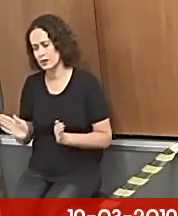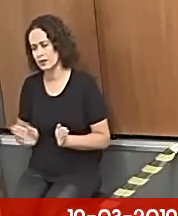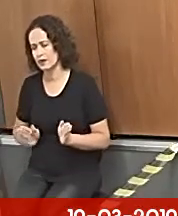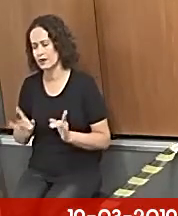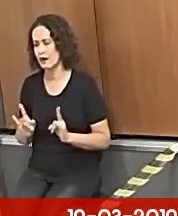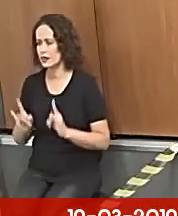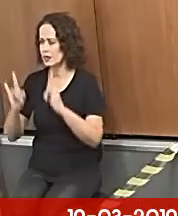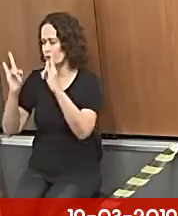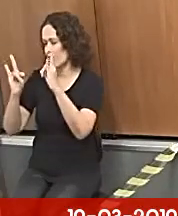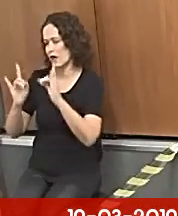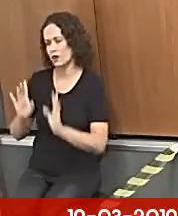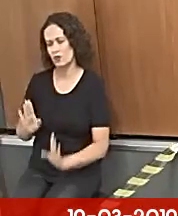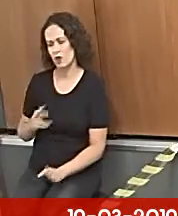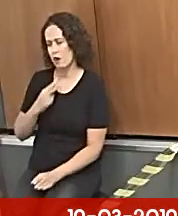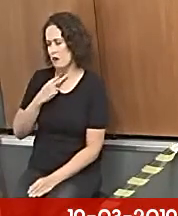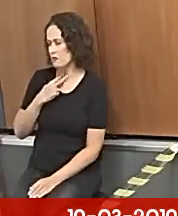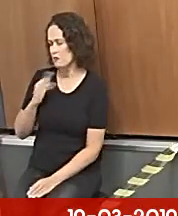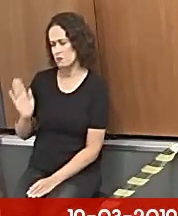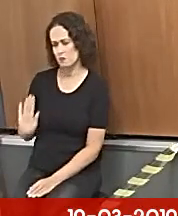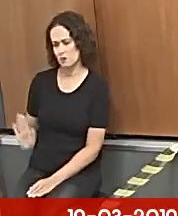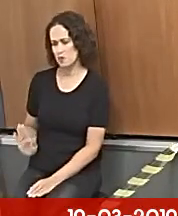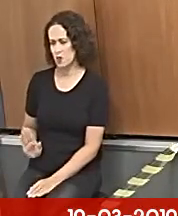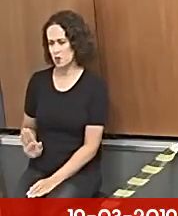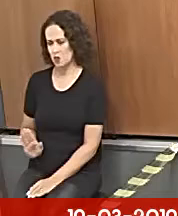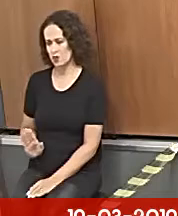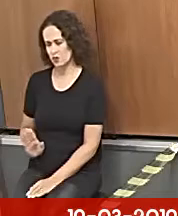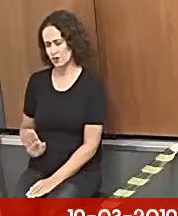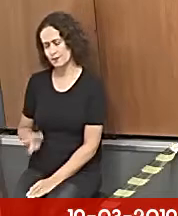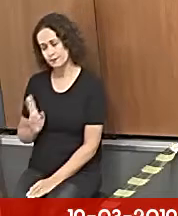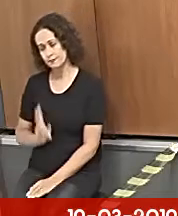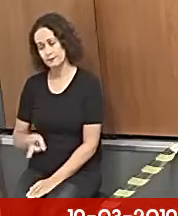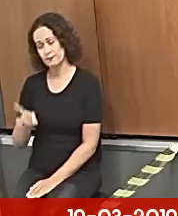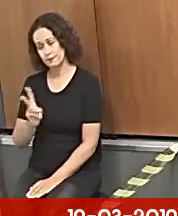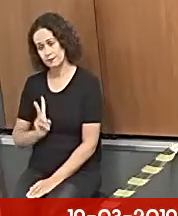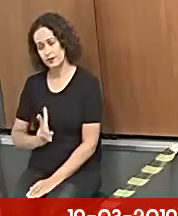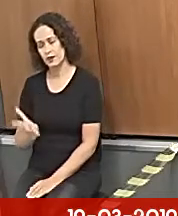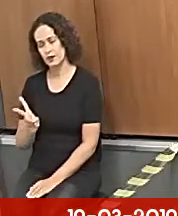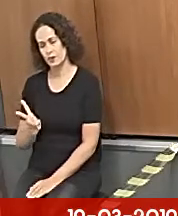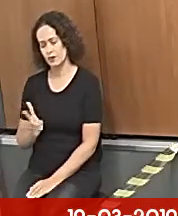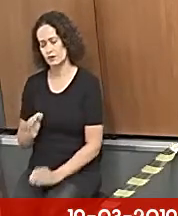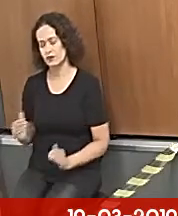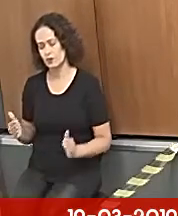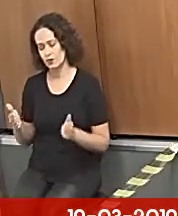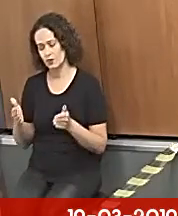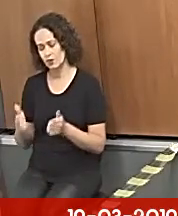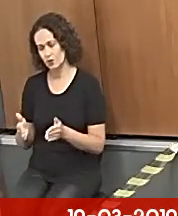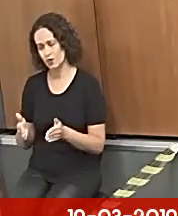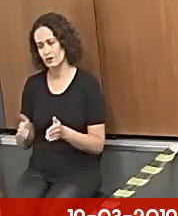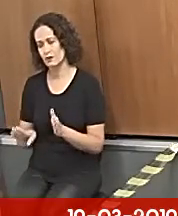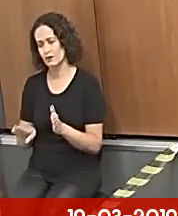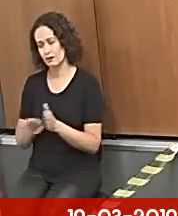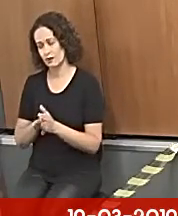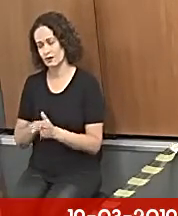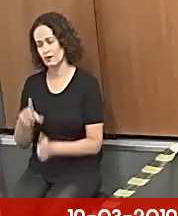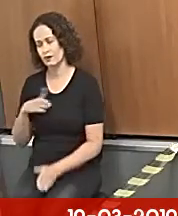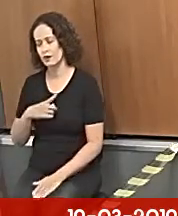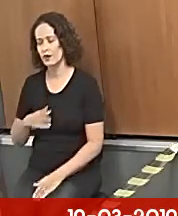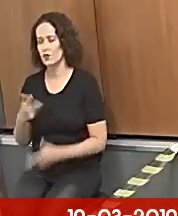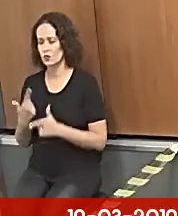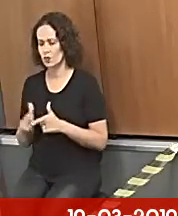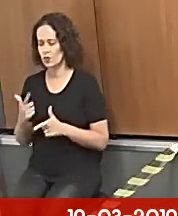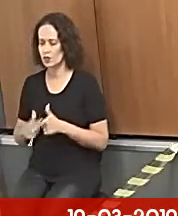conselho estadual de saúde todas as vezes que a gente chega lá a ao problema do banheiro